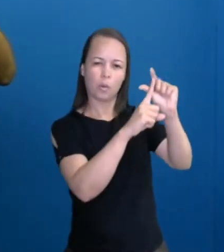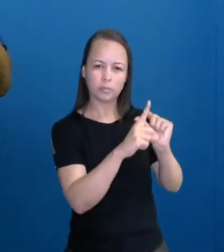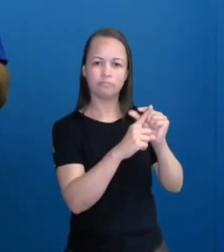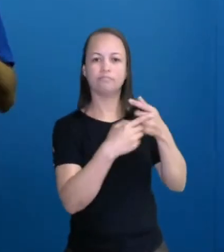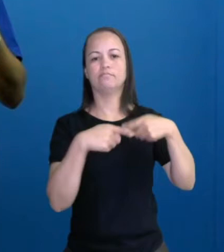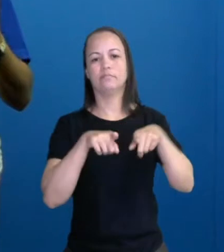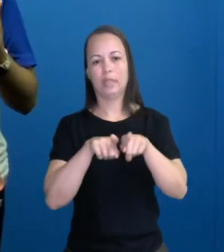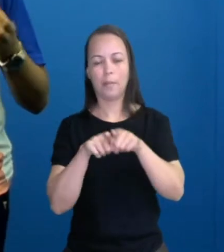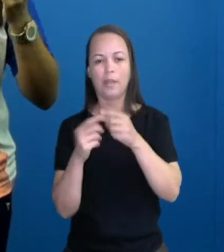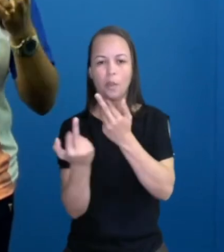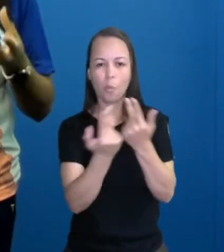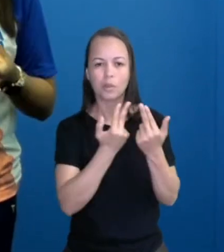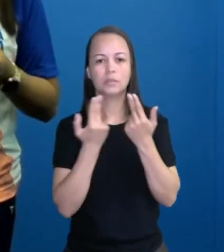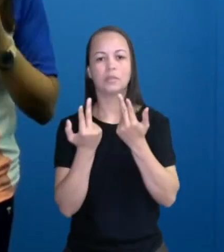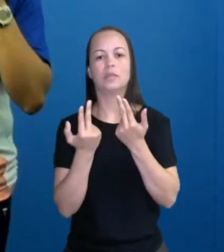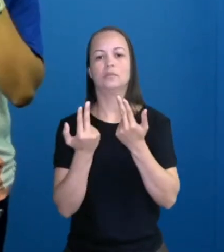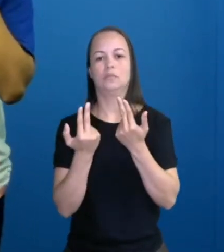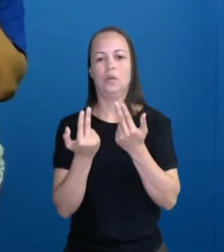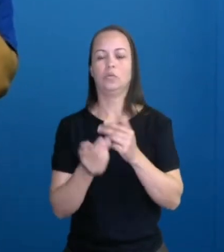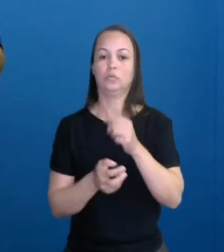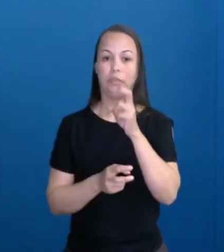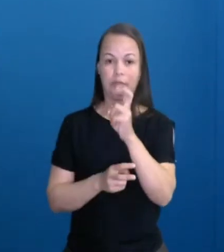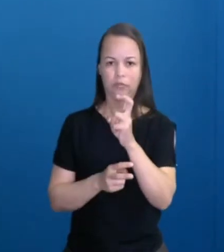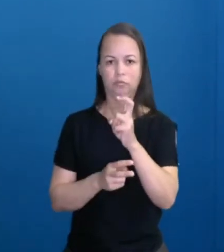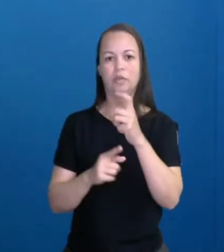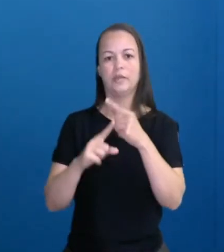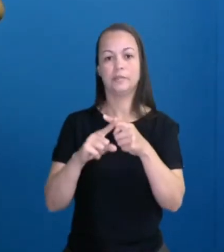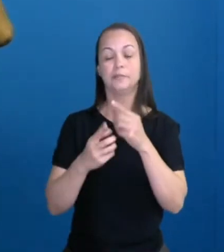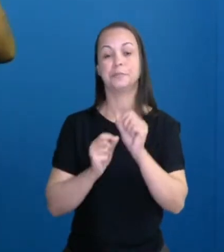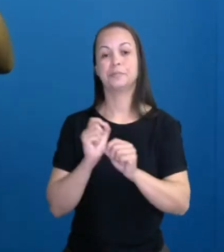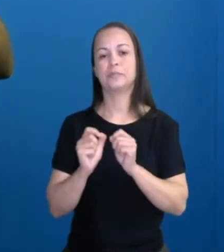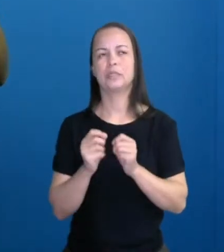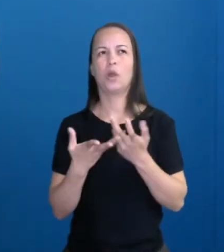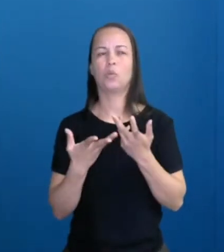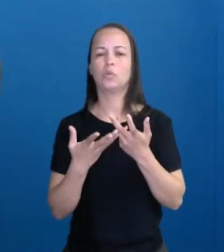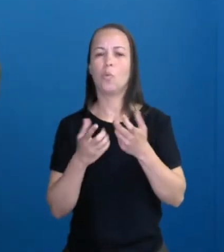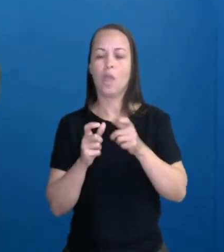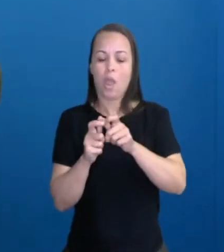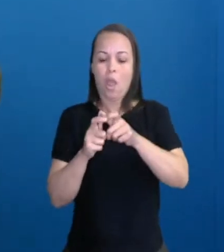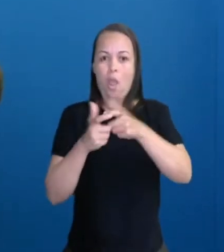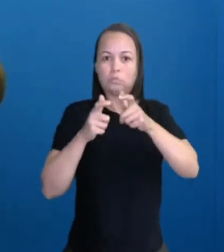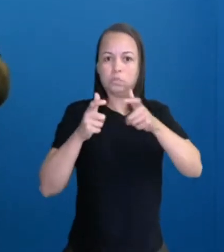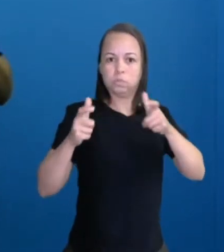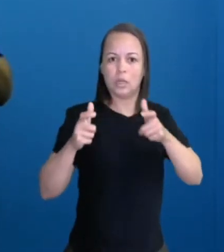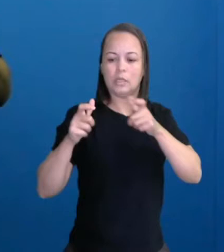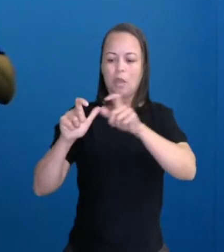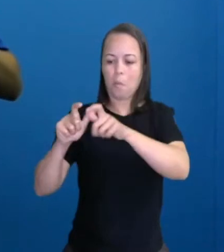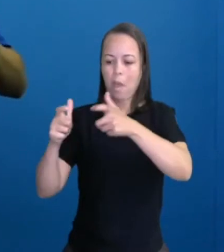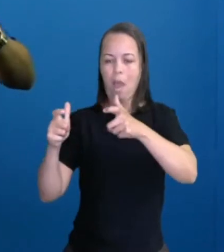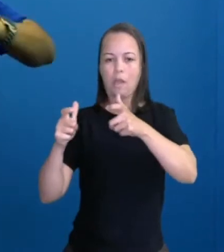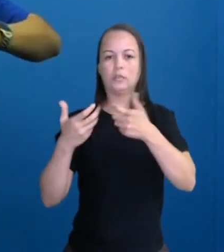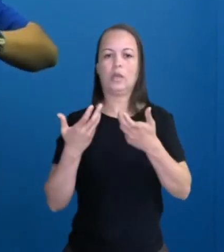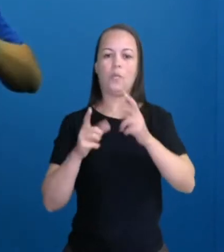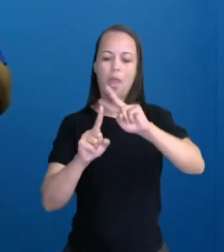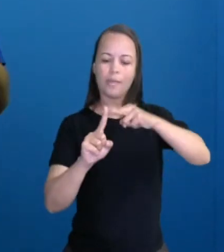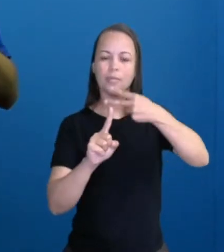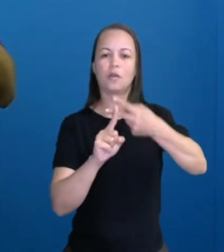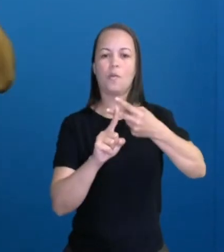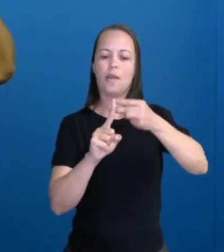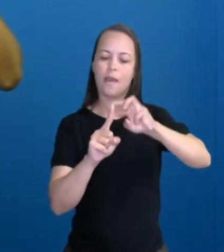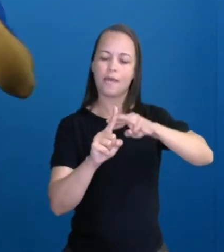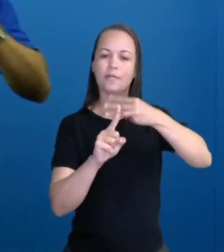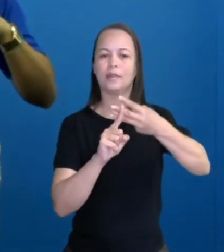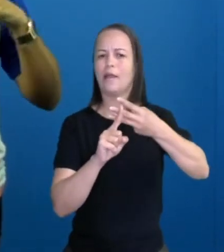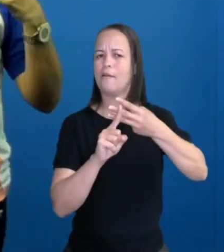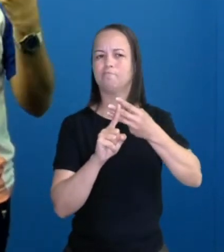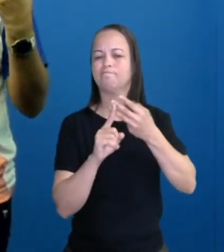reduzir na mesma quantidade, 5 vezes. Então, não é aumentar 2 unidades, mas é dobrar, é